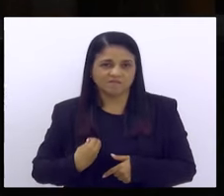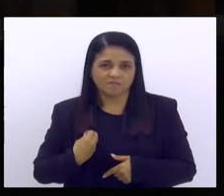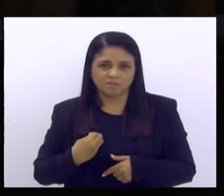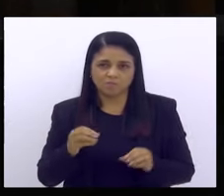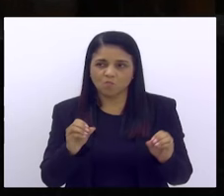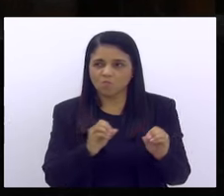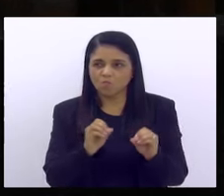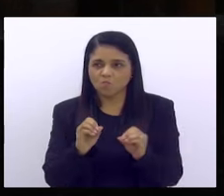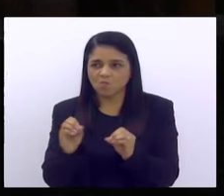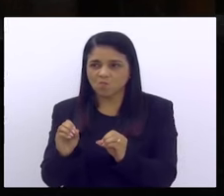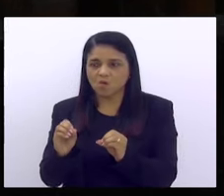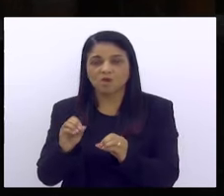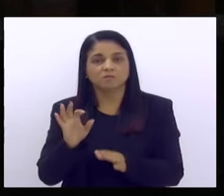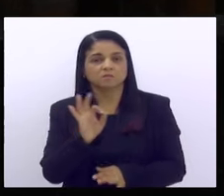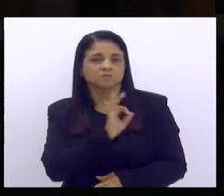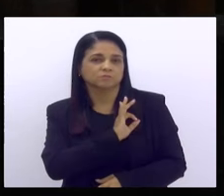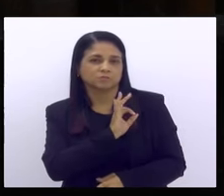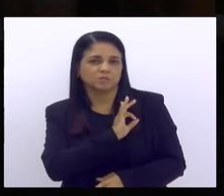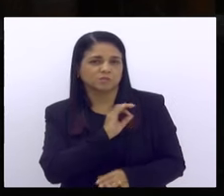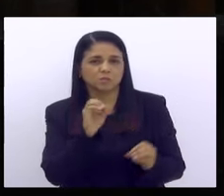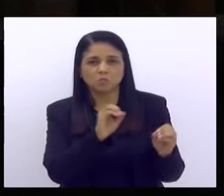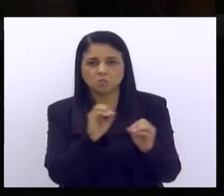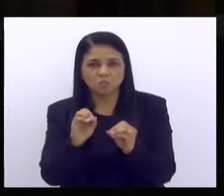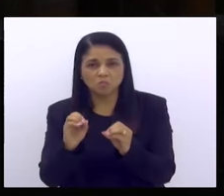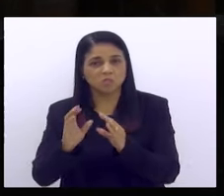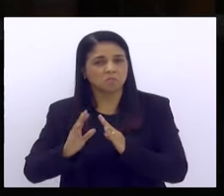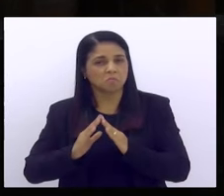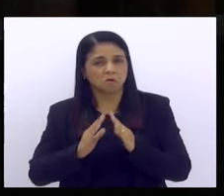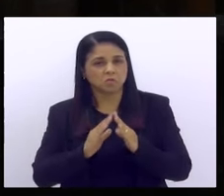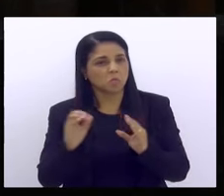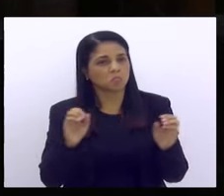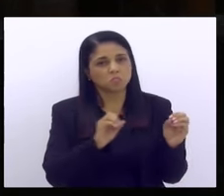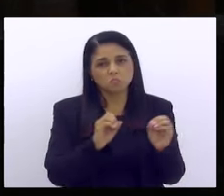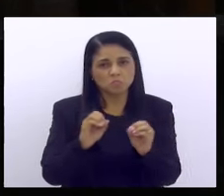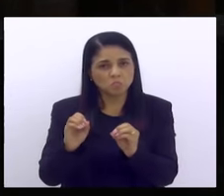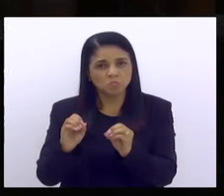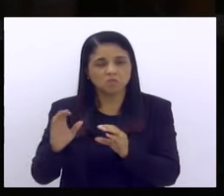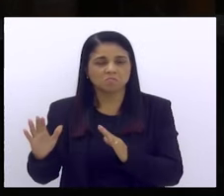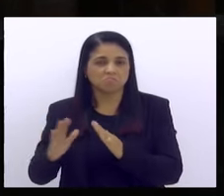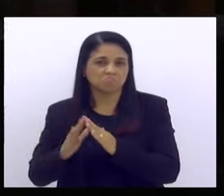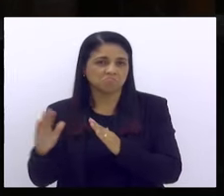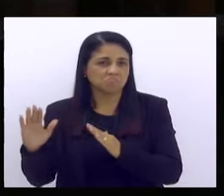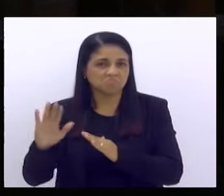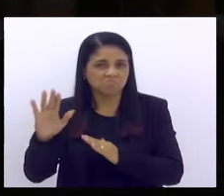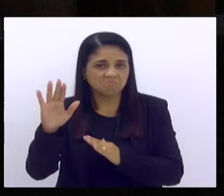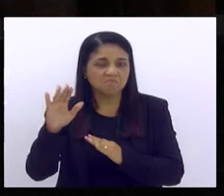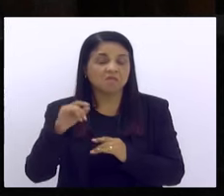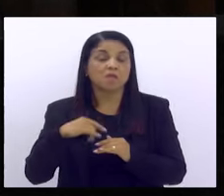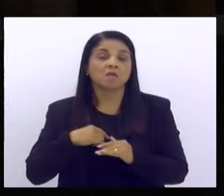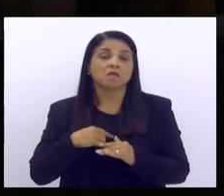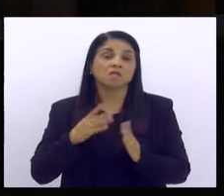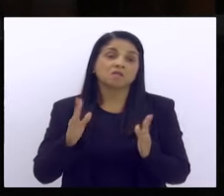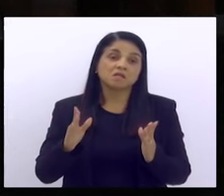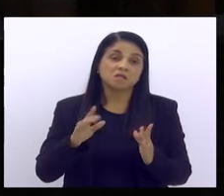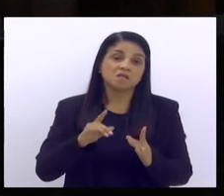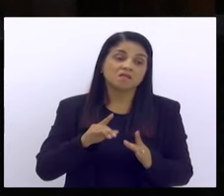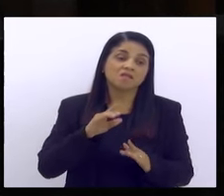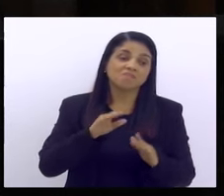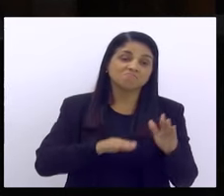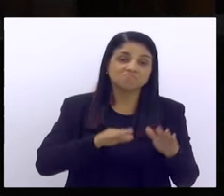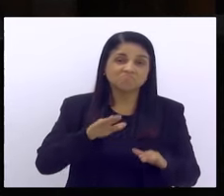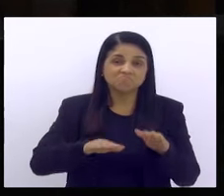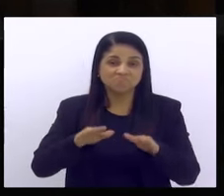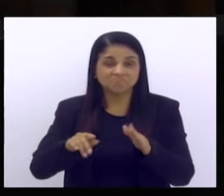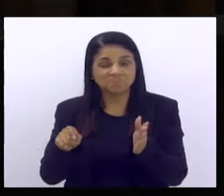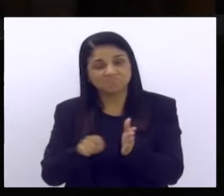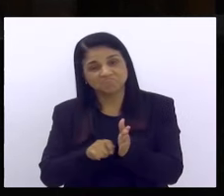ninguém, nem dos policiais, nem dos moradores de favela e periferia, e muito menos daqueles supostos varejistas